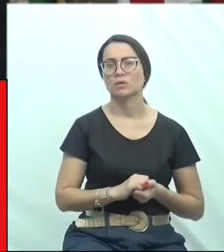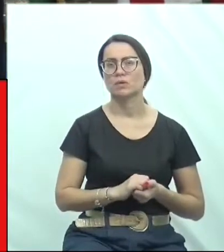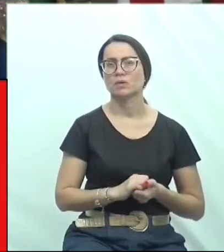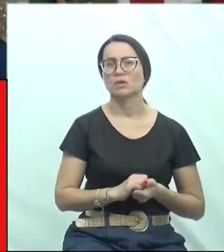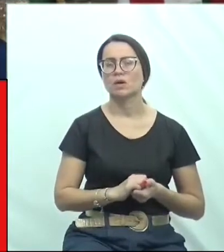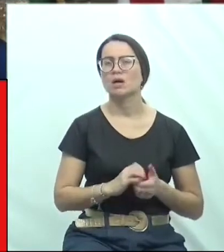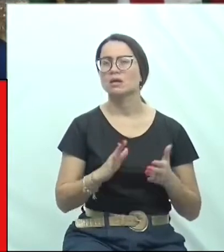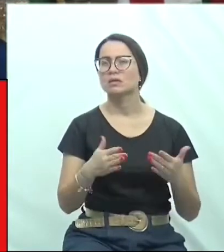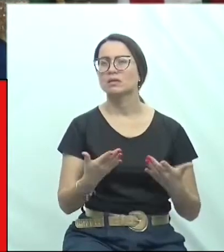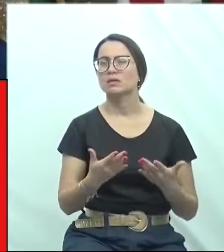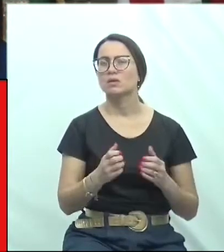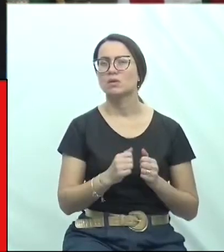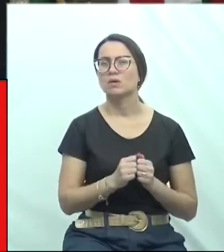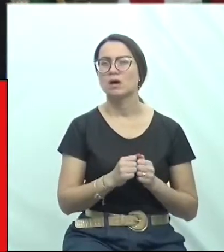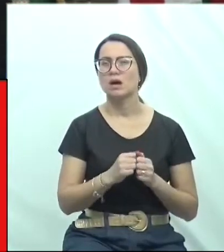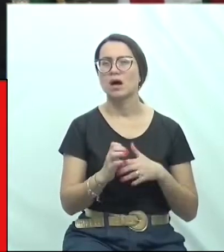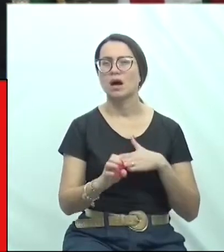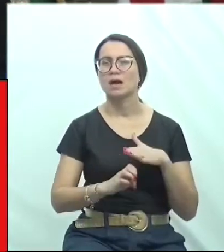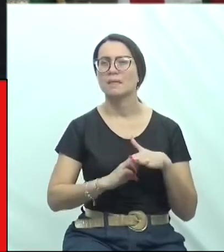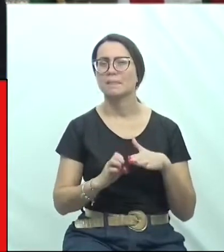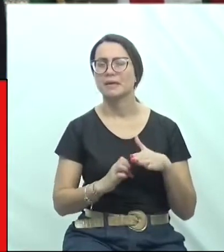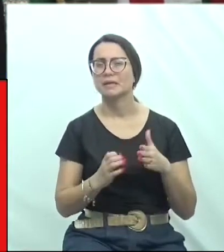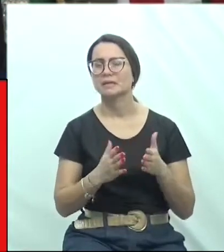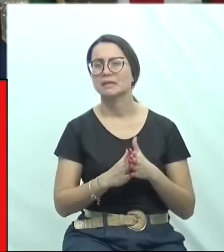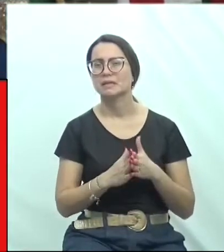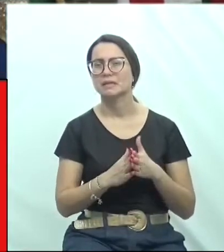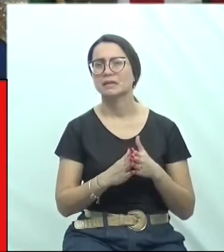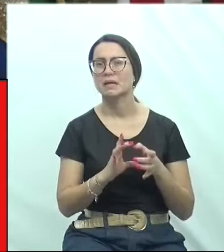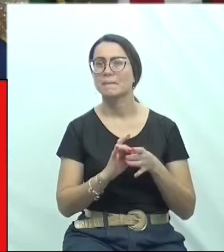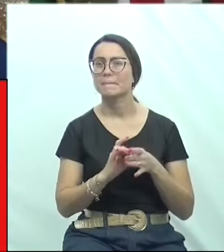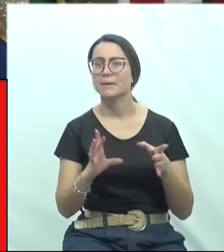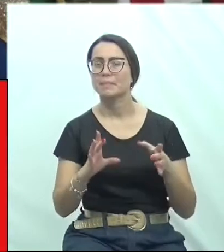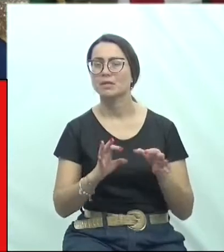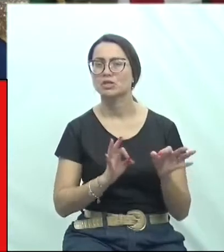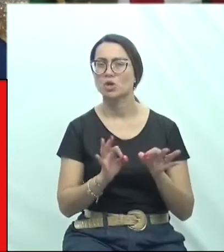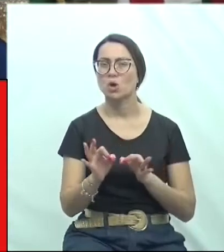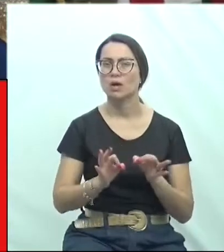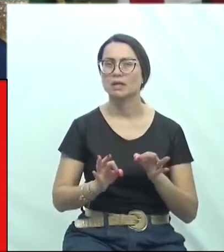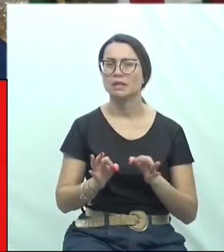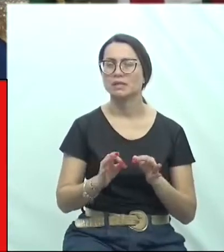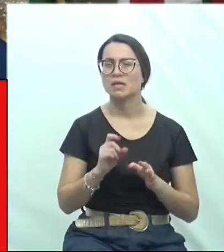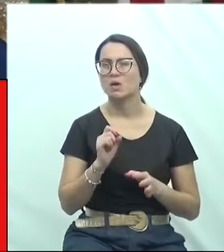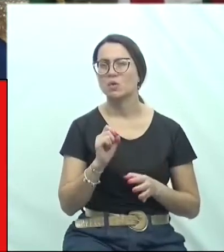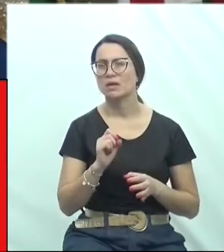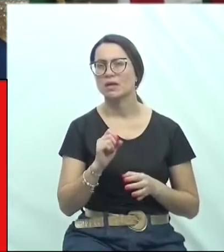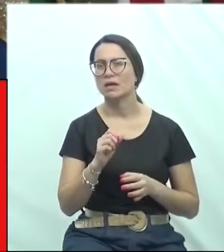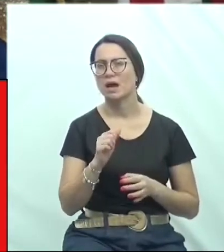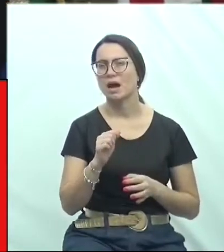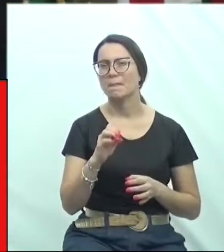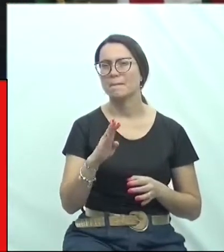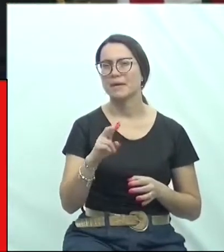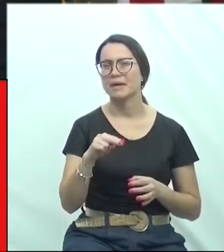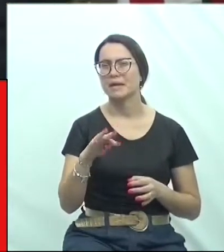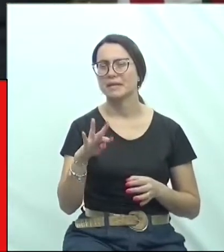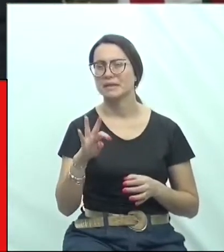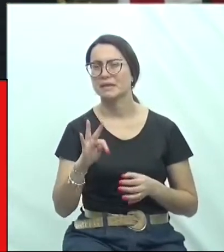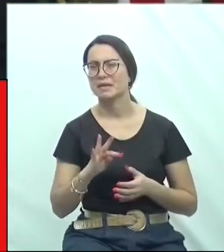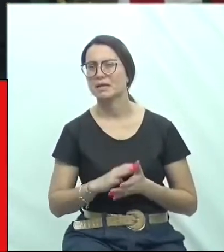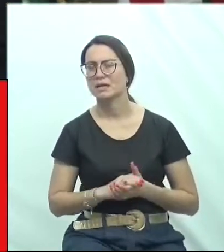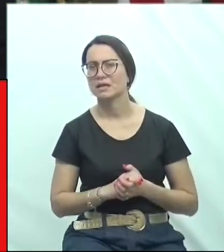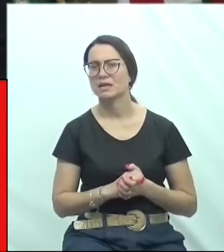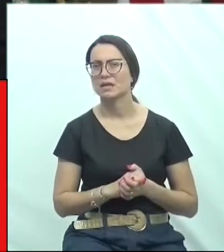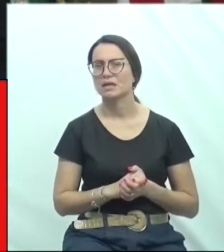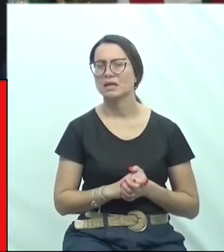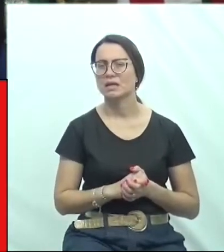regula isso é a BNT, o Inmetro tem participação? Acho que essa é uma pergunta, eu não quero fazer o contraponto, até porque eu vou fazer as